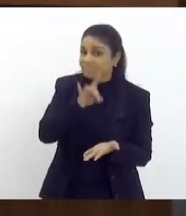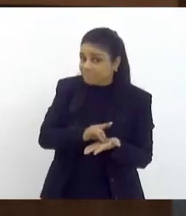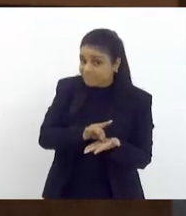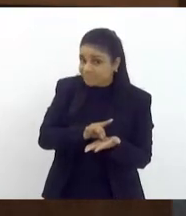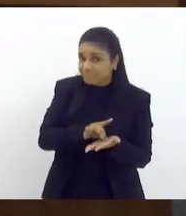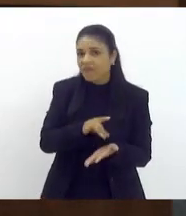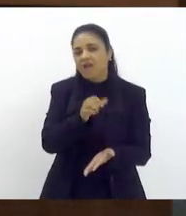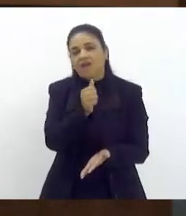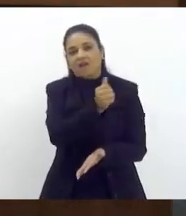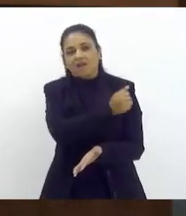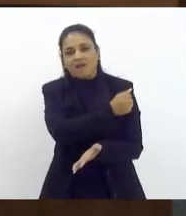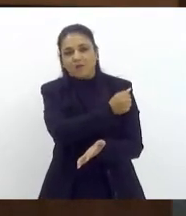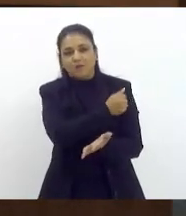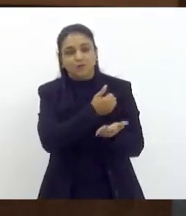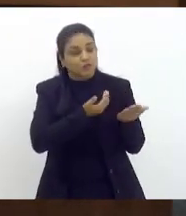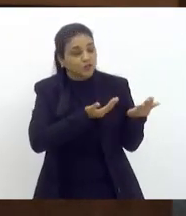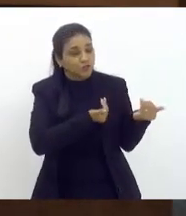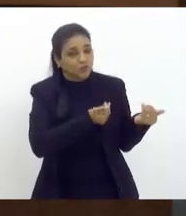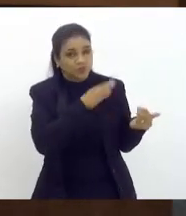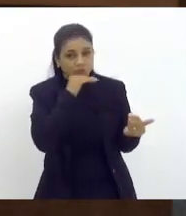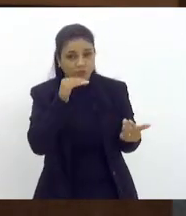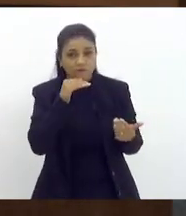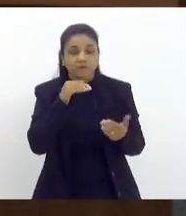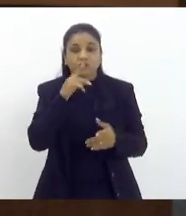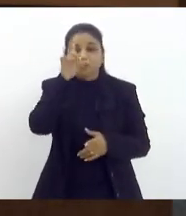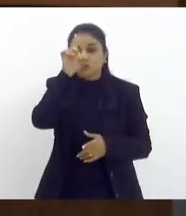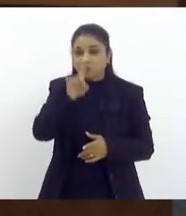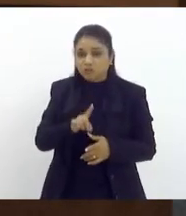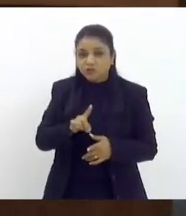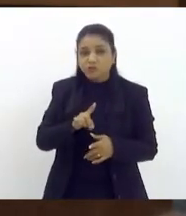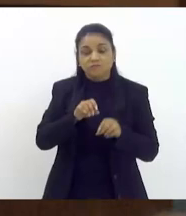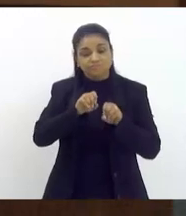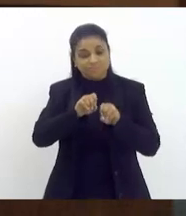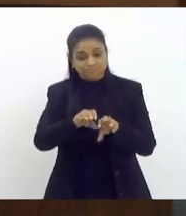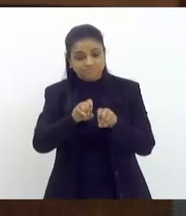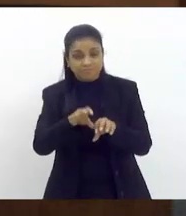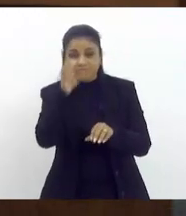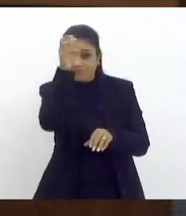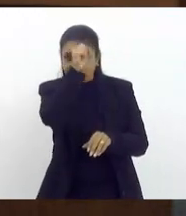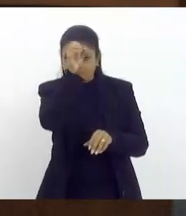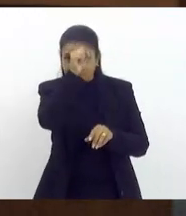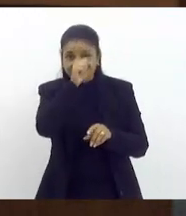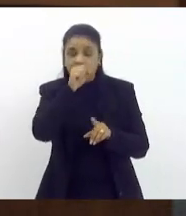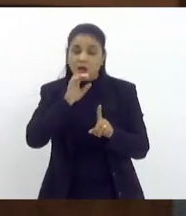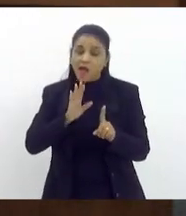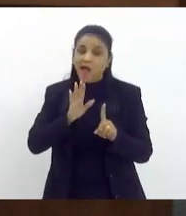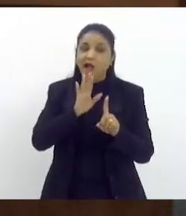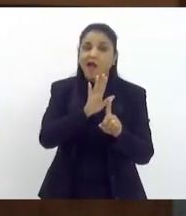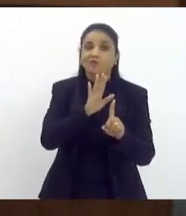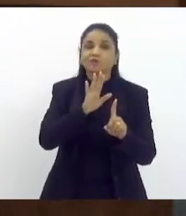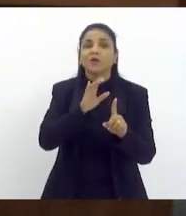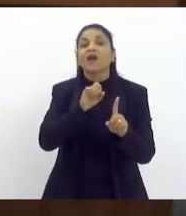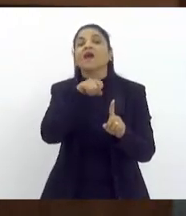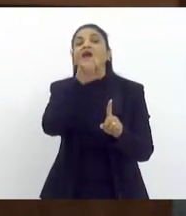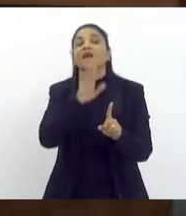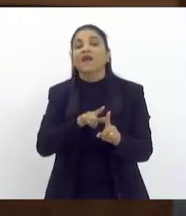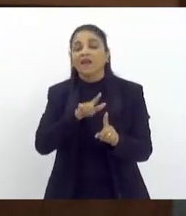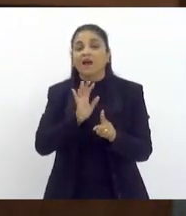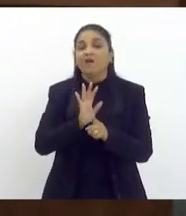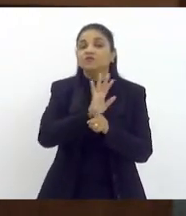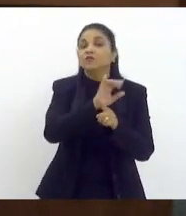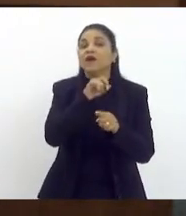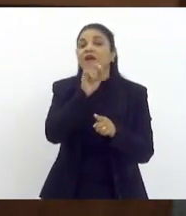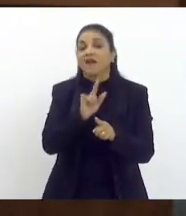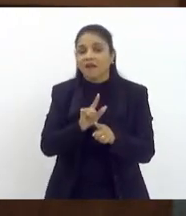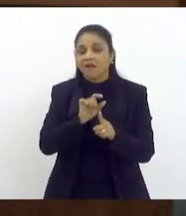que precisam garantir o seu direito de ensino-aprendizagem para contribuir com a nossa sociedade Mas quem